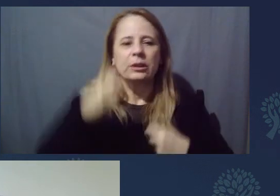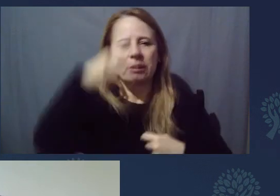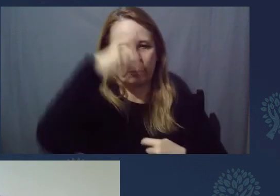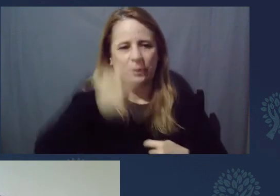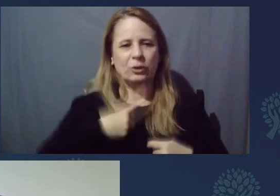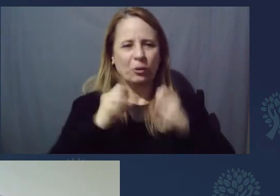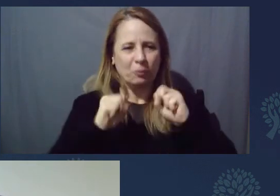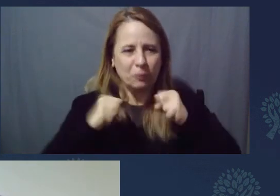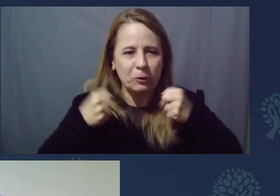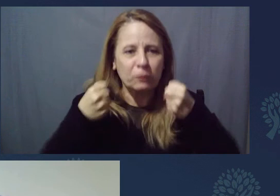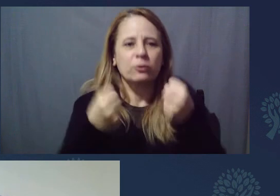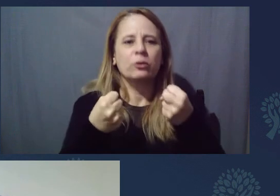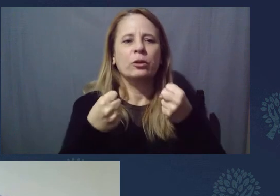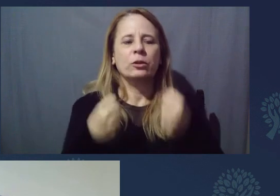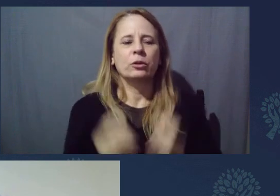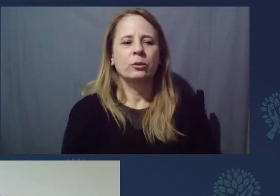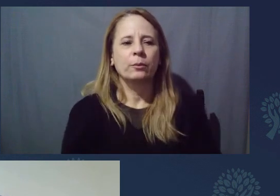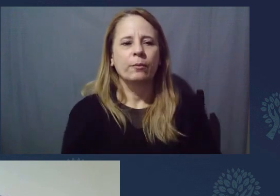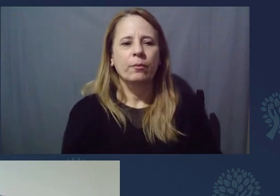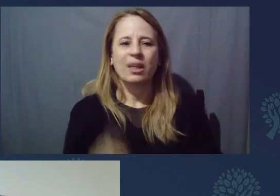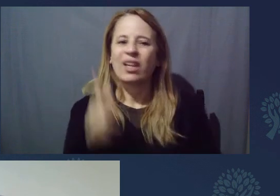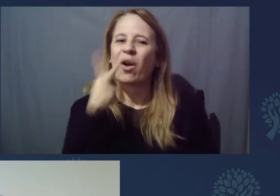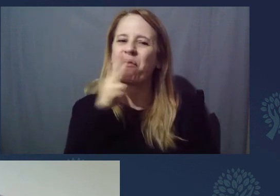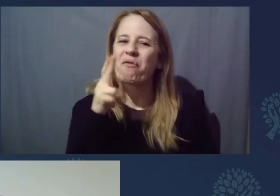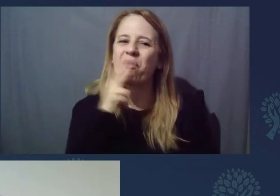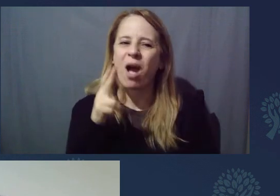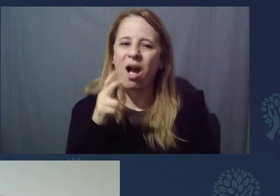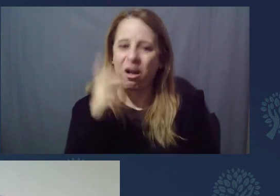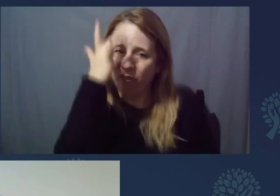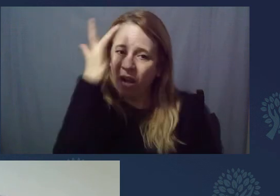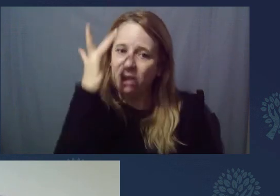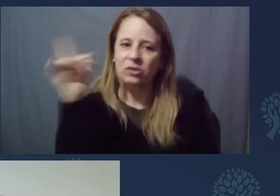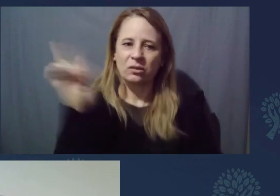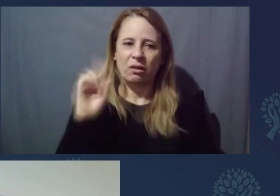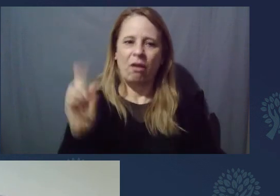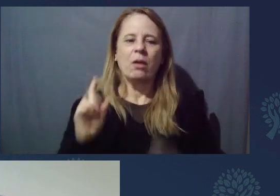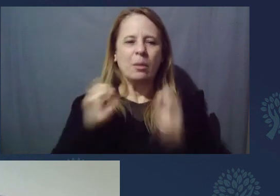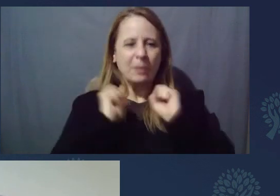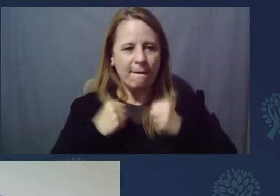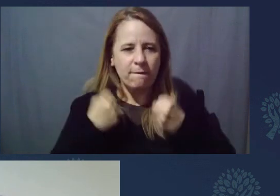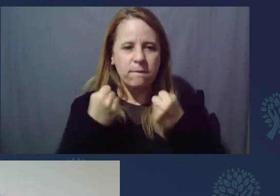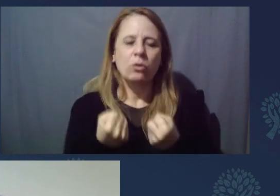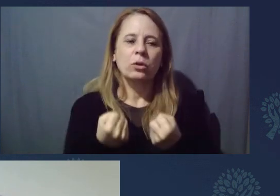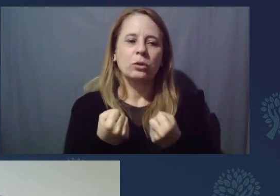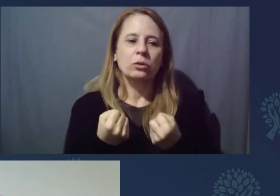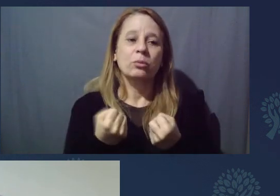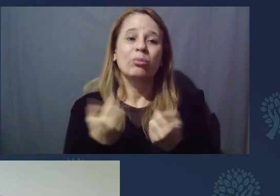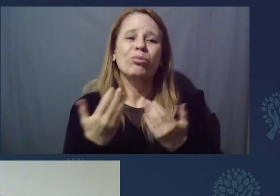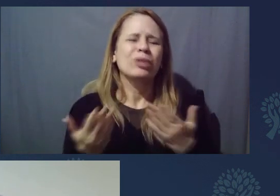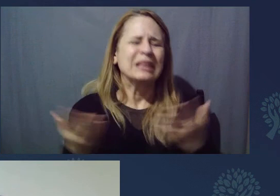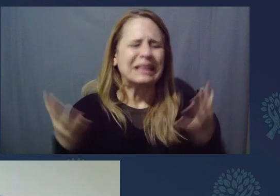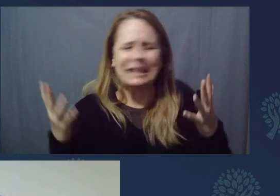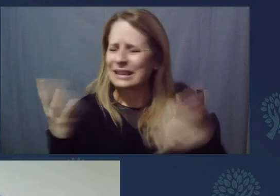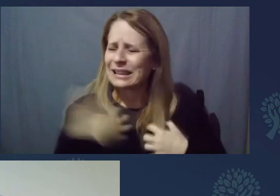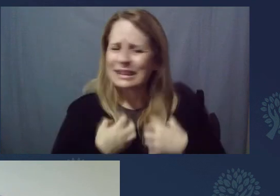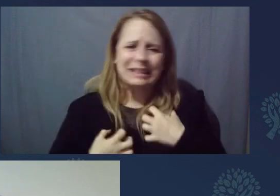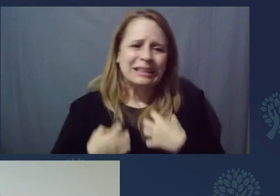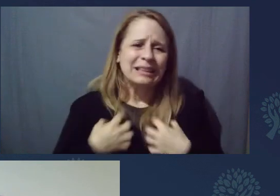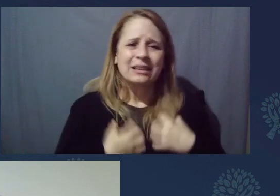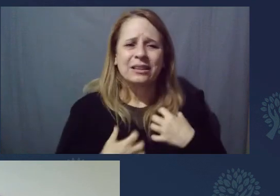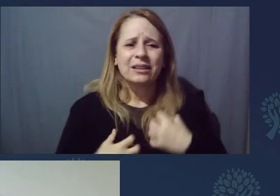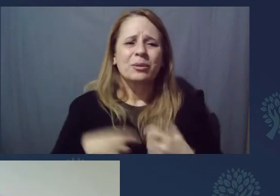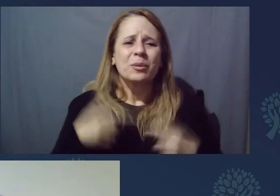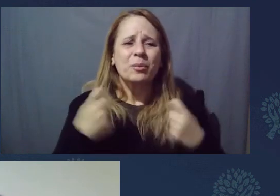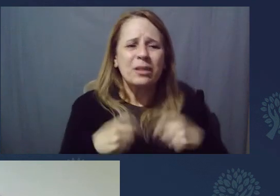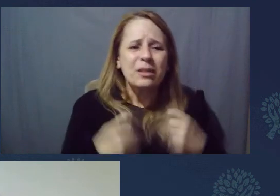vontade. É que nem deixar de fumar, tem que ter força de vontade. Porque vai dar uma hora que você vai falar, ai meu Deus, que vontade de comer